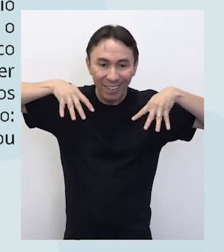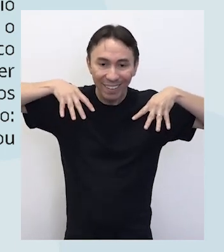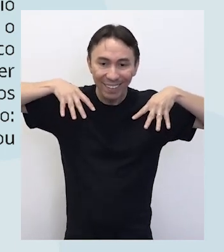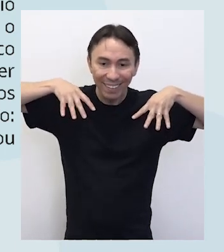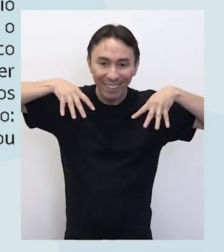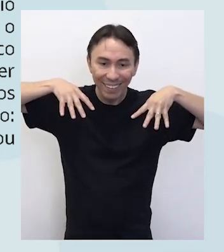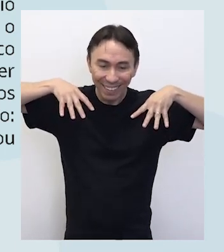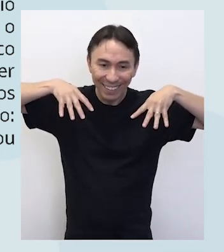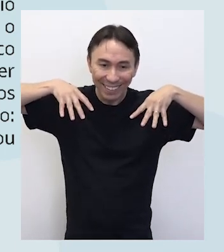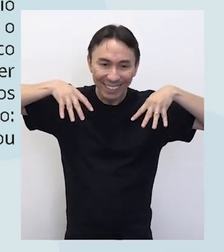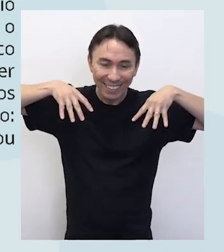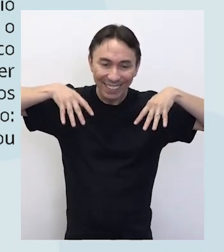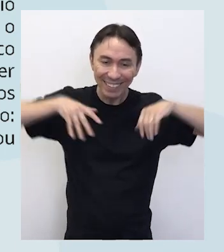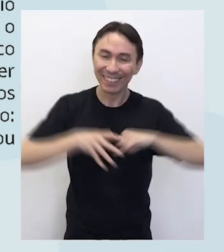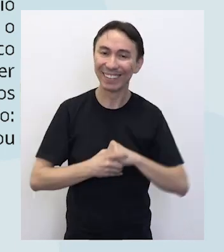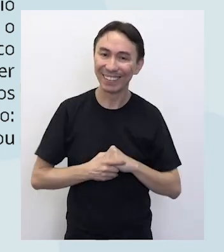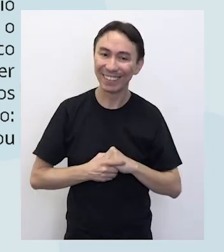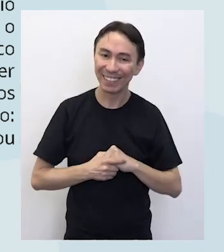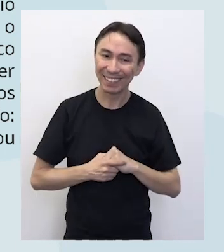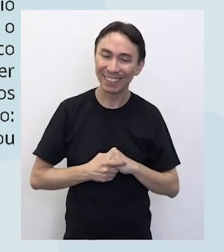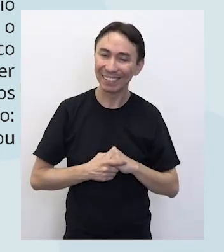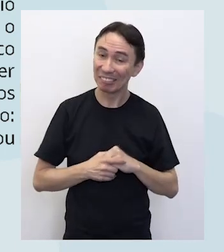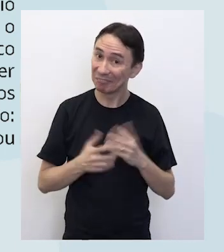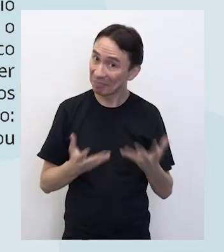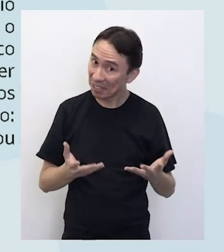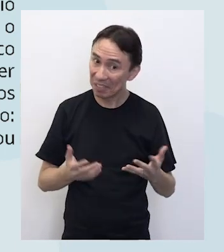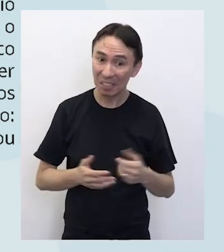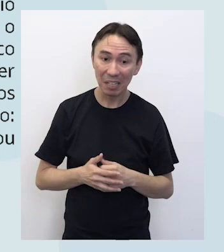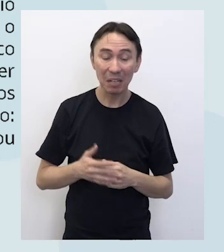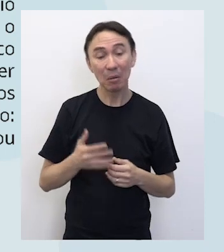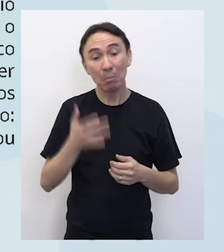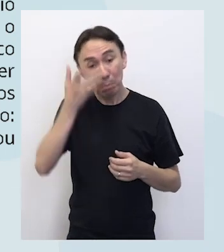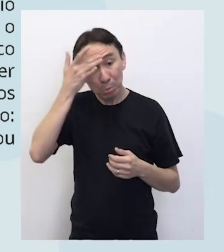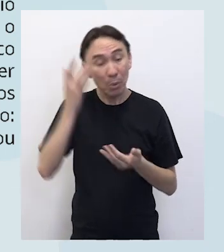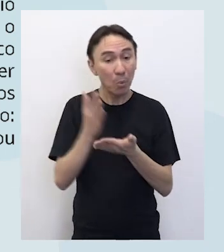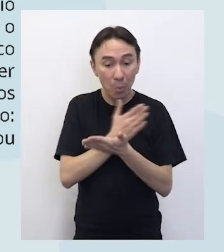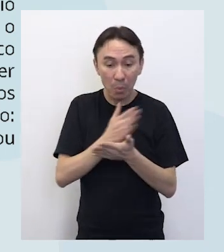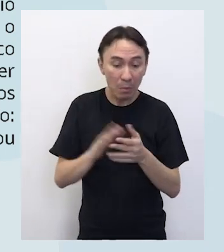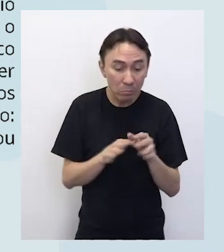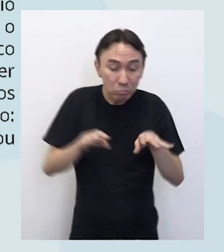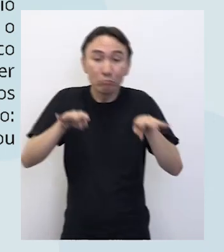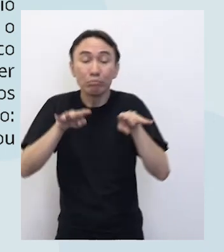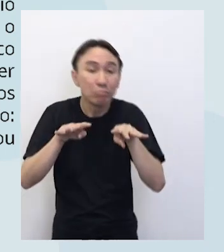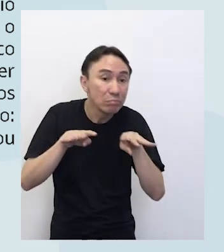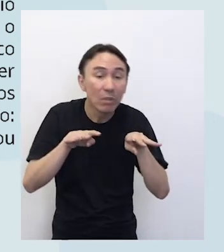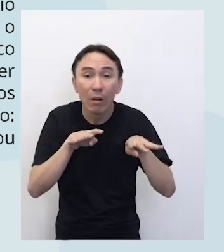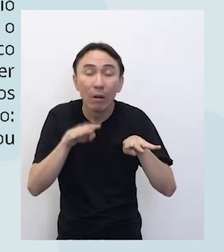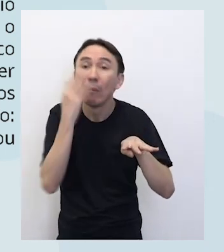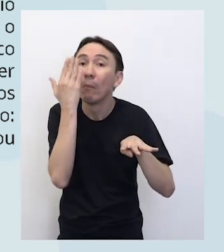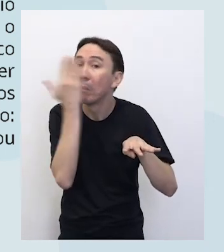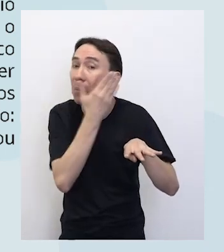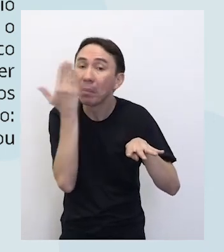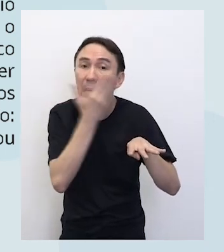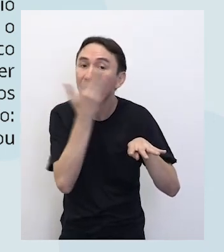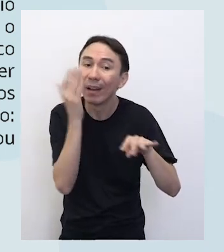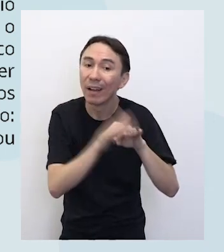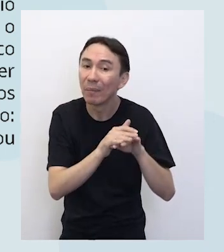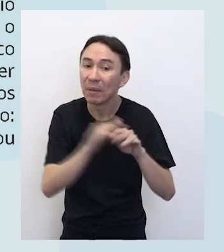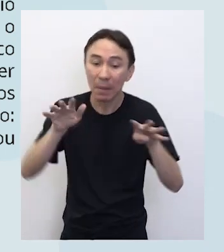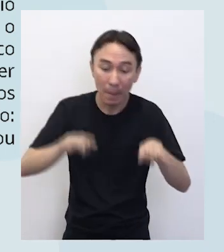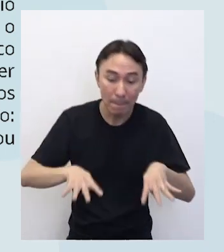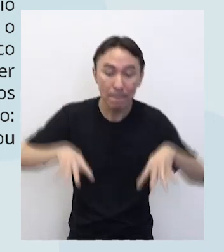aí algumas nuances que passaria, né, despercebido para as pessoas que estão ali mais ao resto do